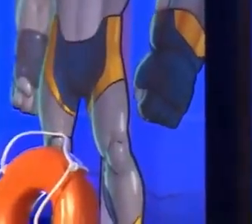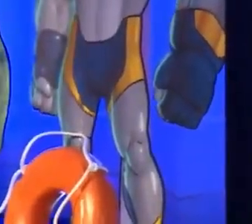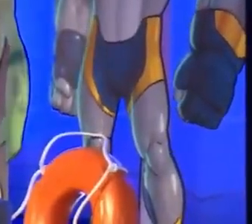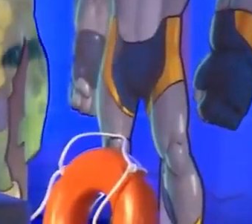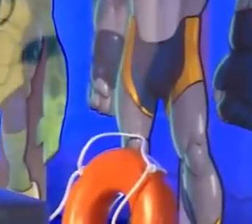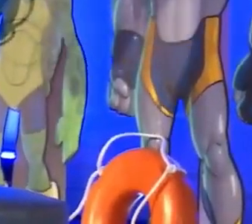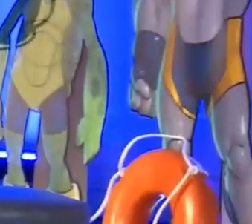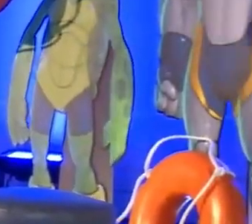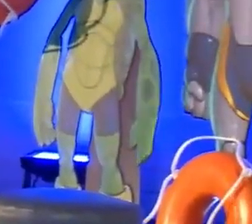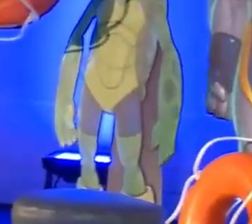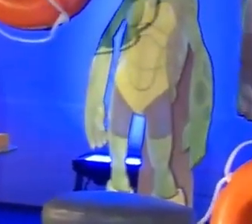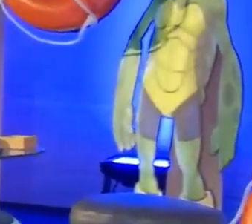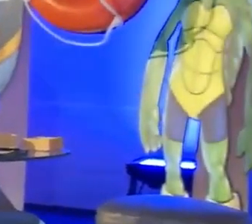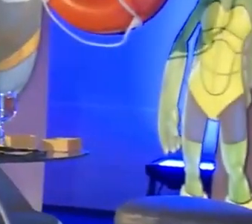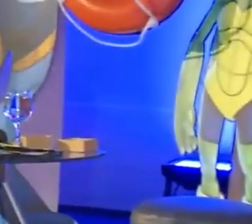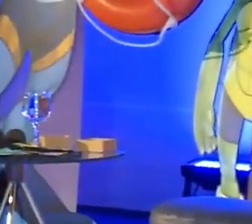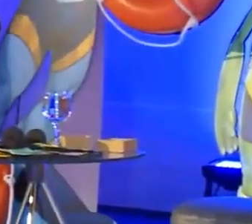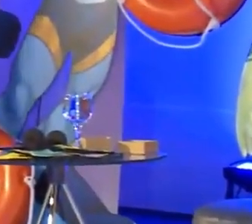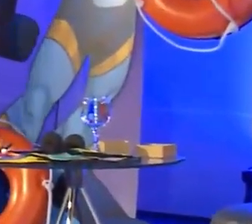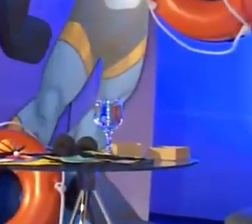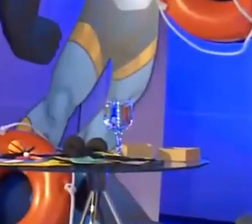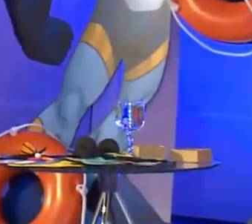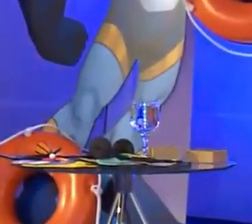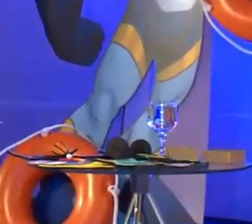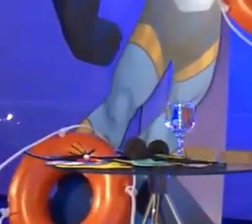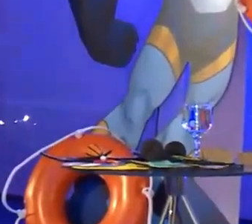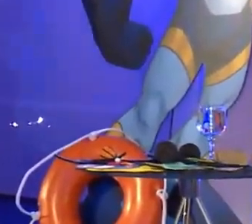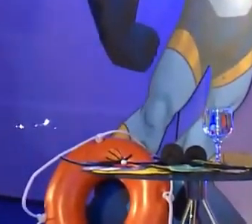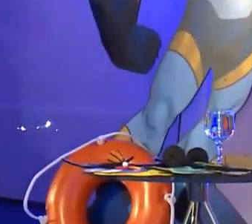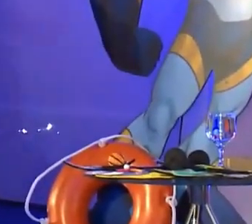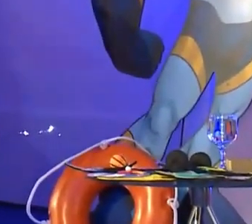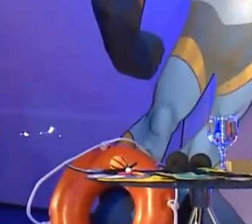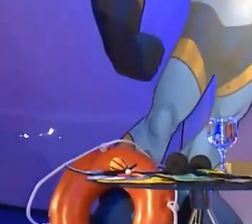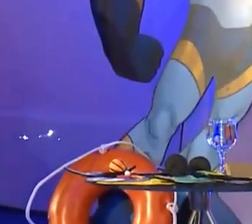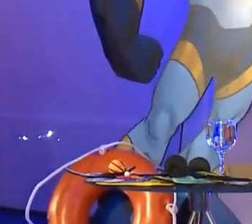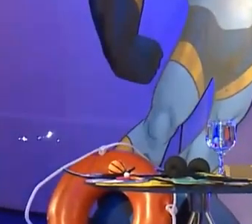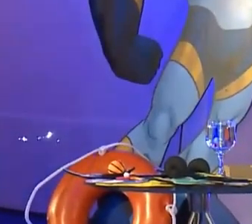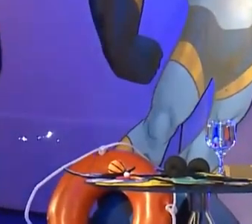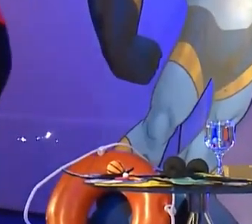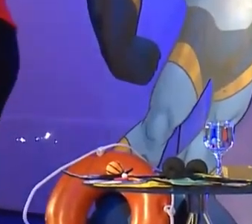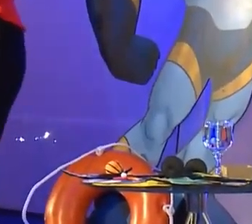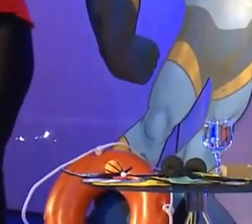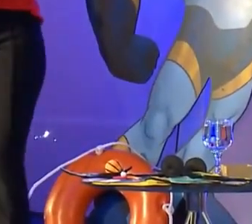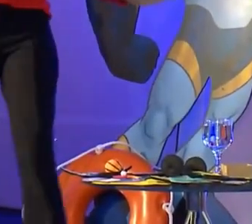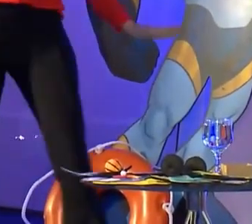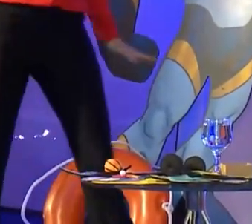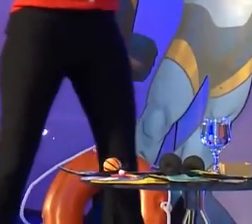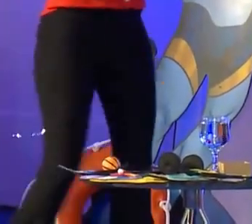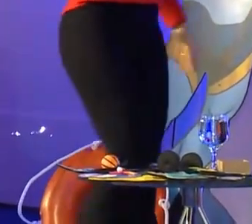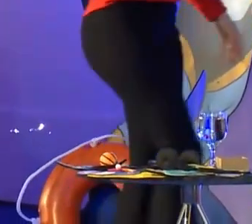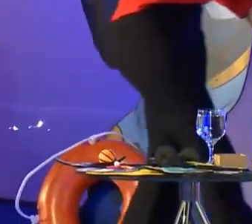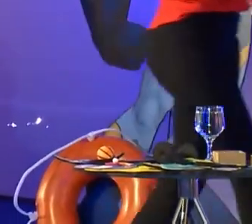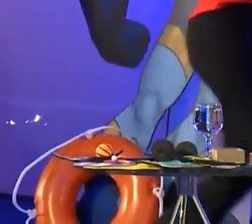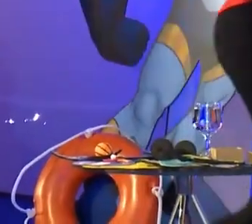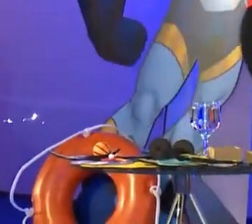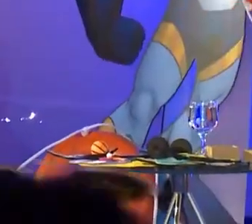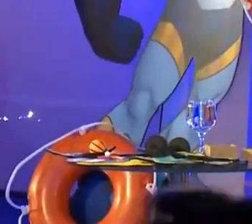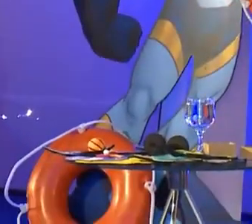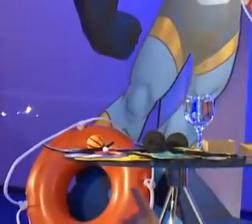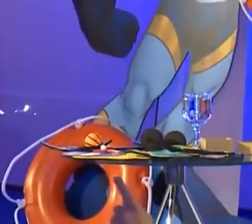Ó, ficou difícil a Não, disputa, hein? gente. Ó, todo mundo vai concordar que não tem campeão. Tá todo mundo animado aqui, não tá?